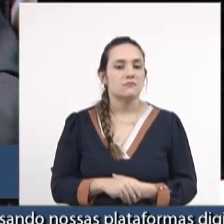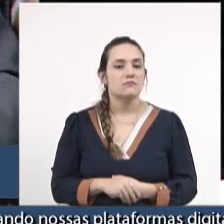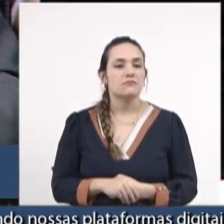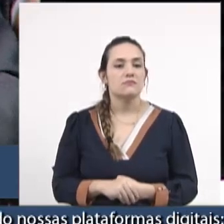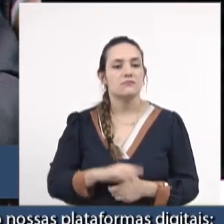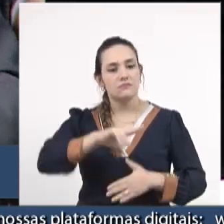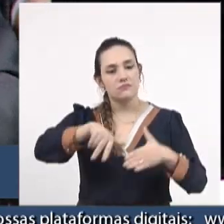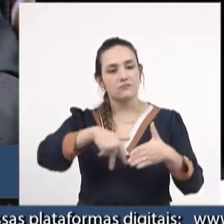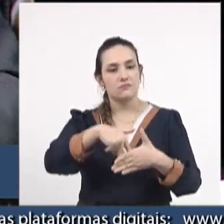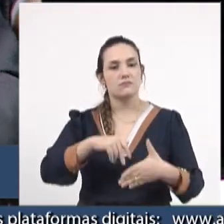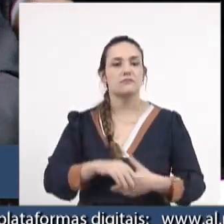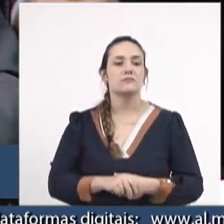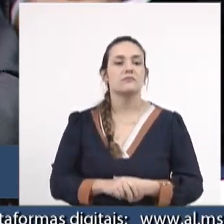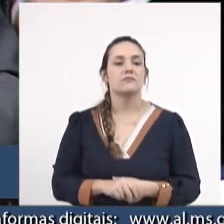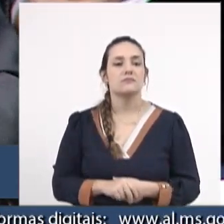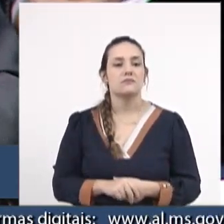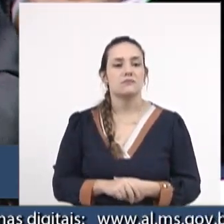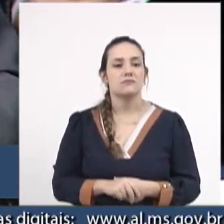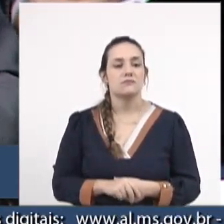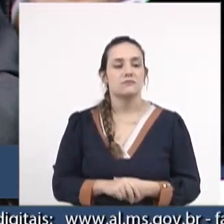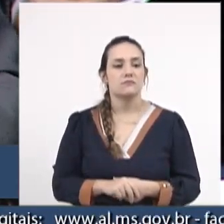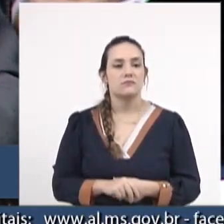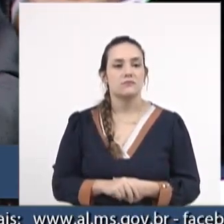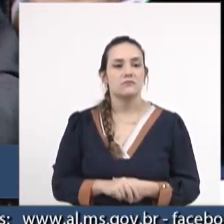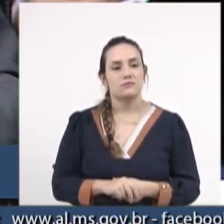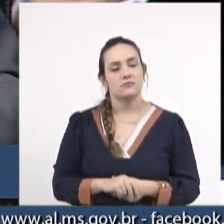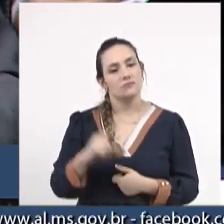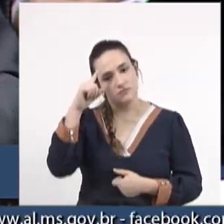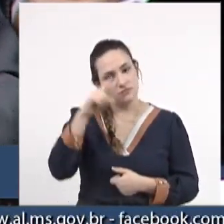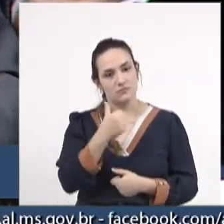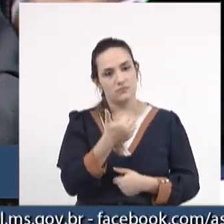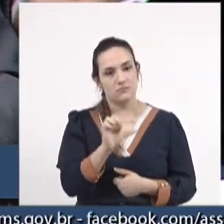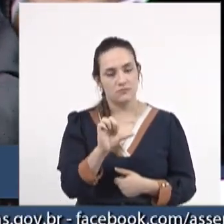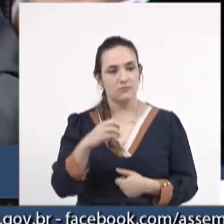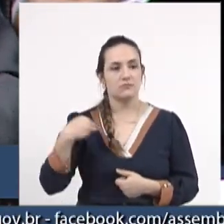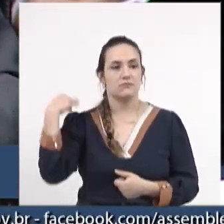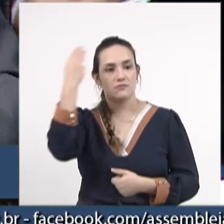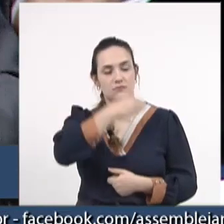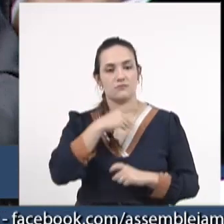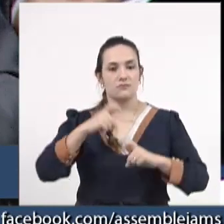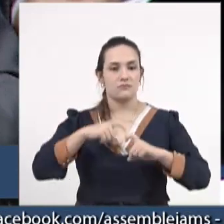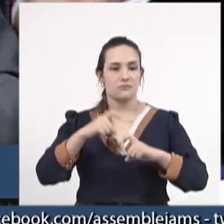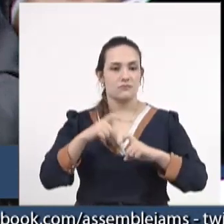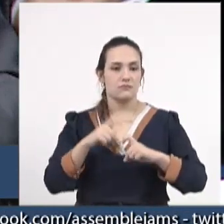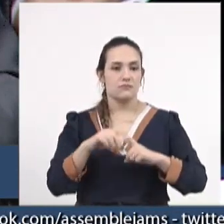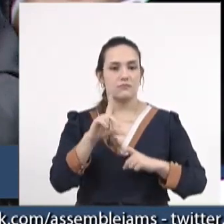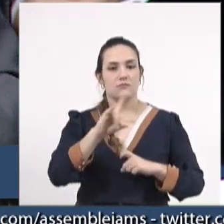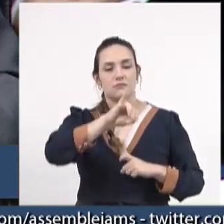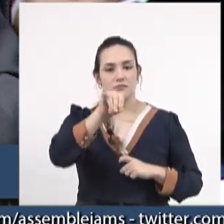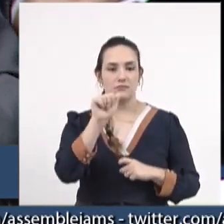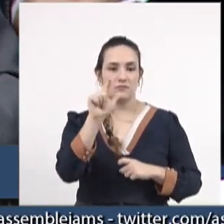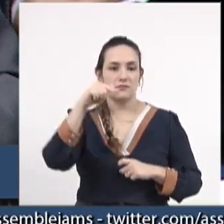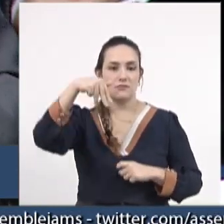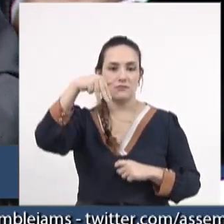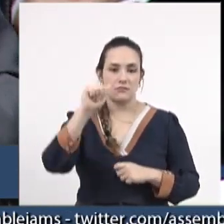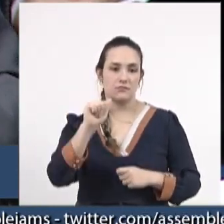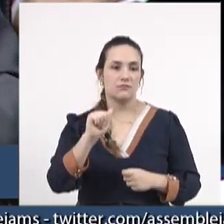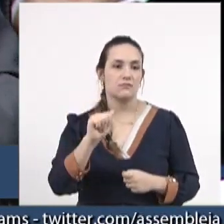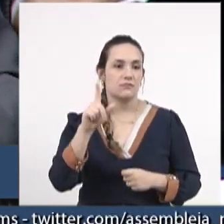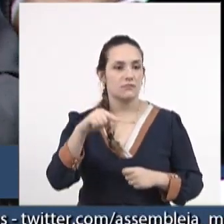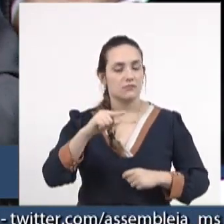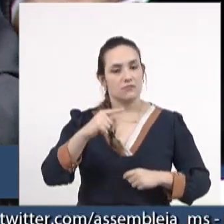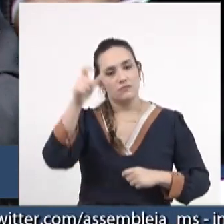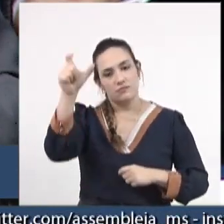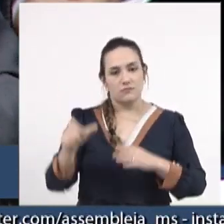para ocupar a tribuna na sessão ordinária do dia 16 de maio, o médico homeopata Djalma Flores Blanc,